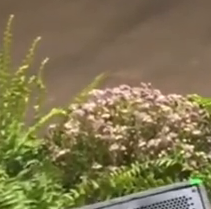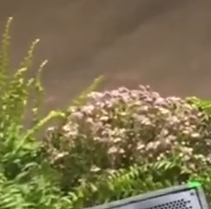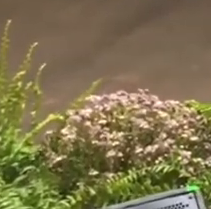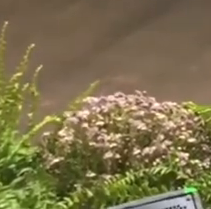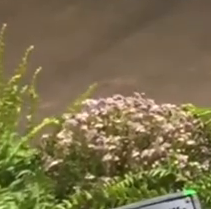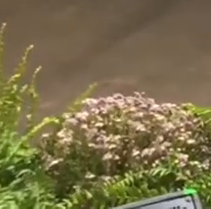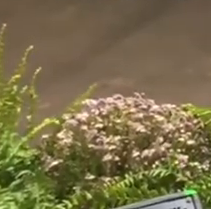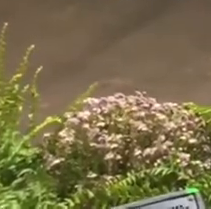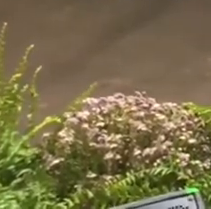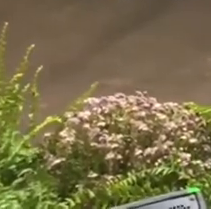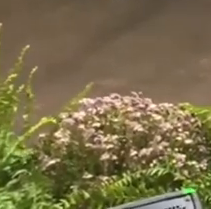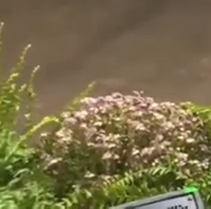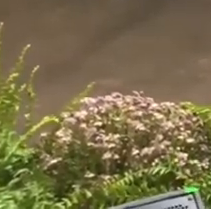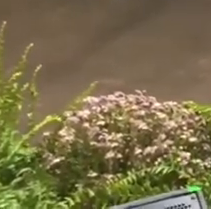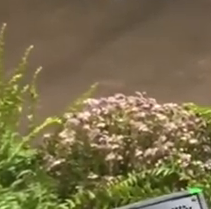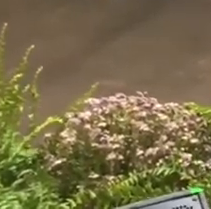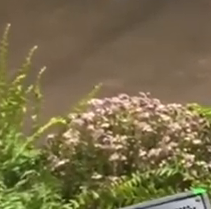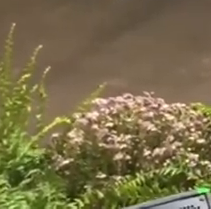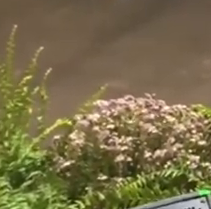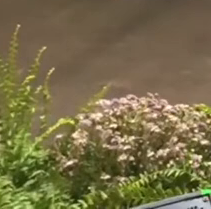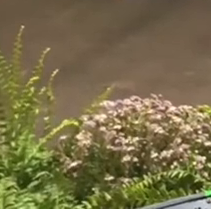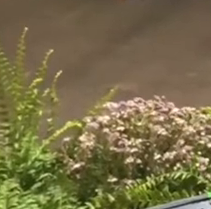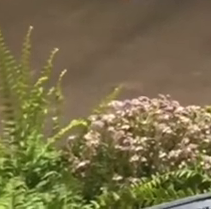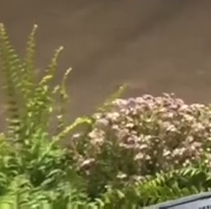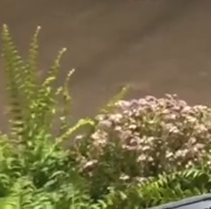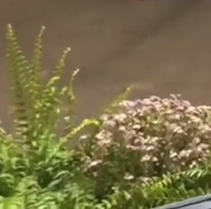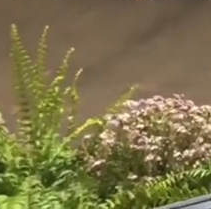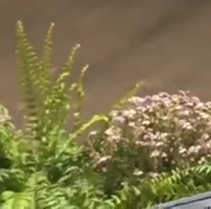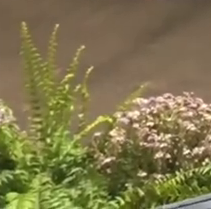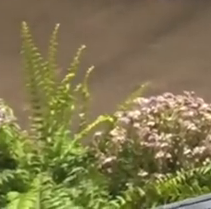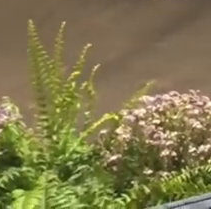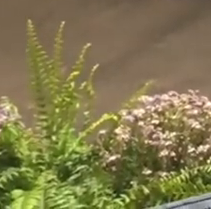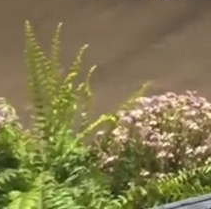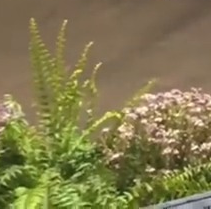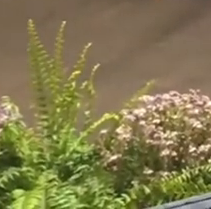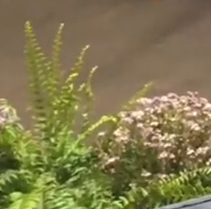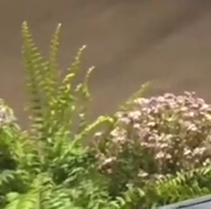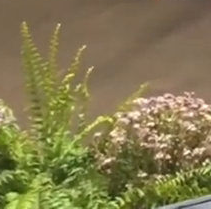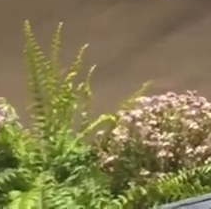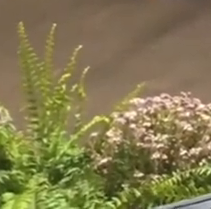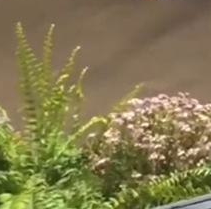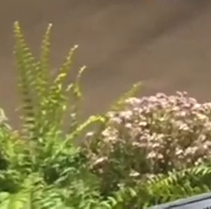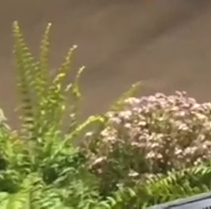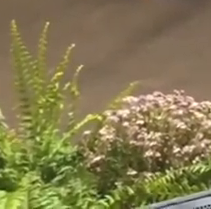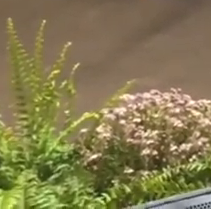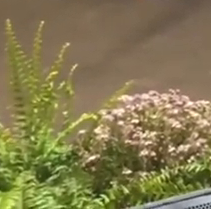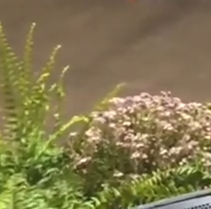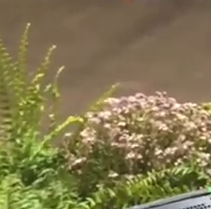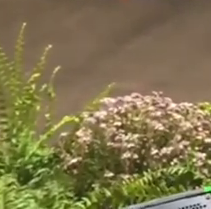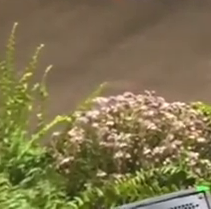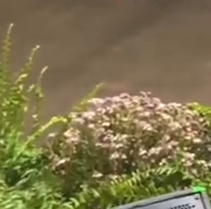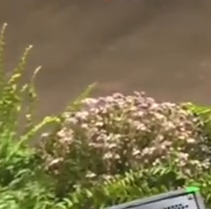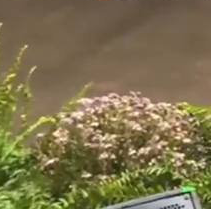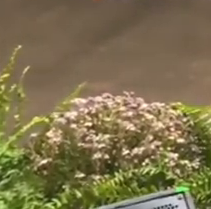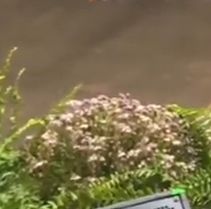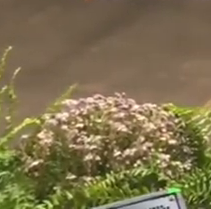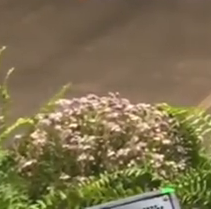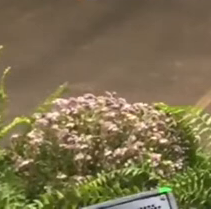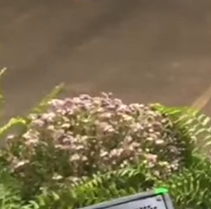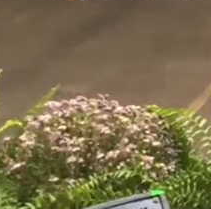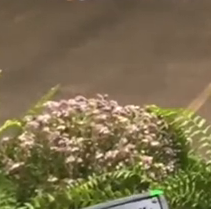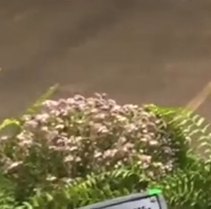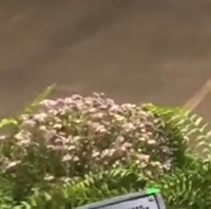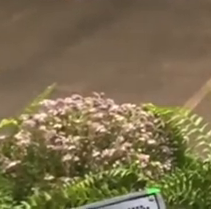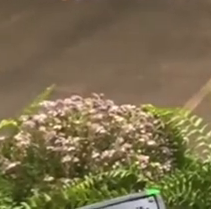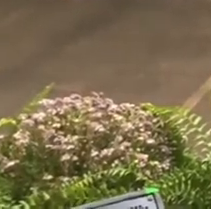para bem atenção não será aqui no espaço alternativo será lá na nossa igreja evangélica Assembleia de Deus no templo sede no domingo pela manhã